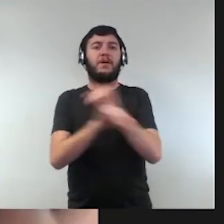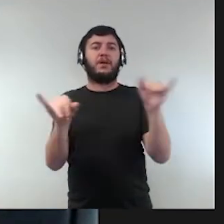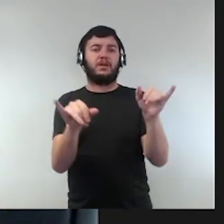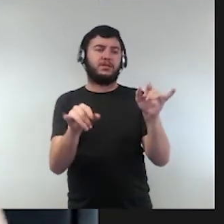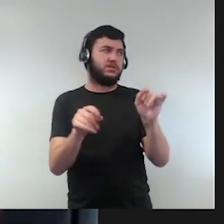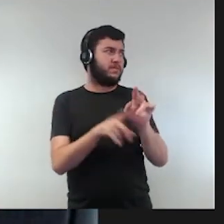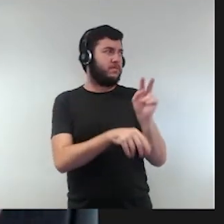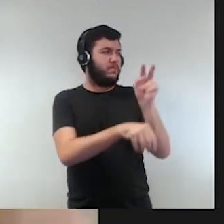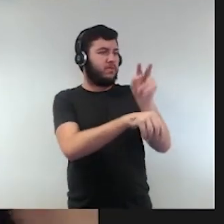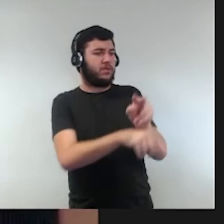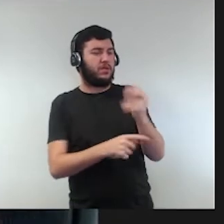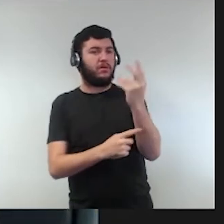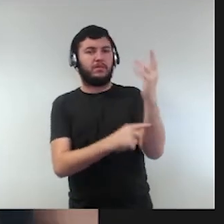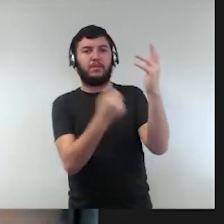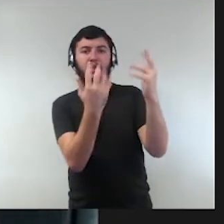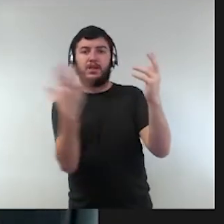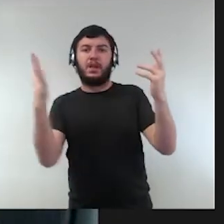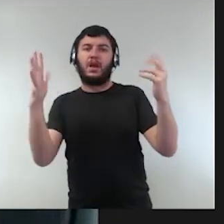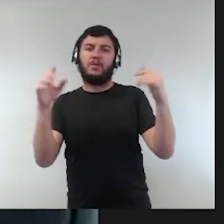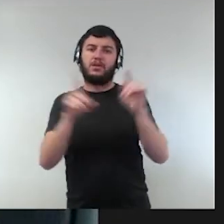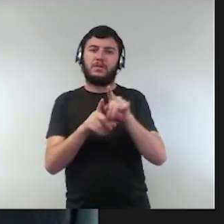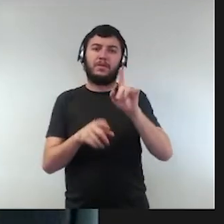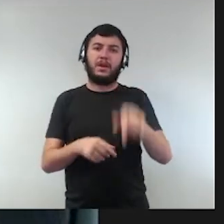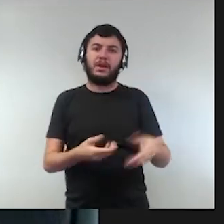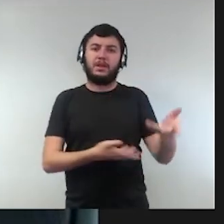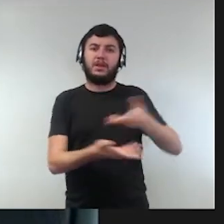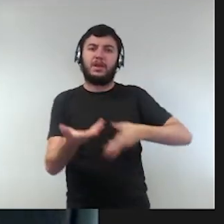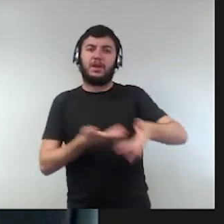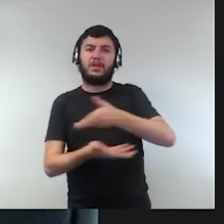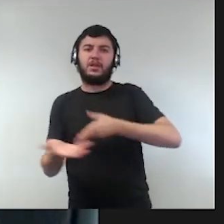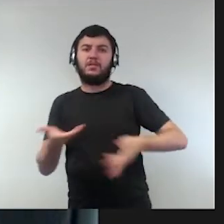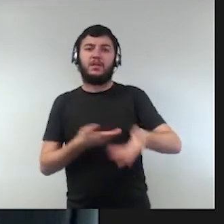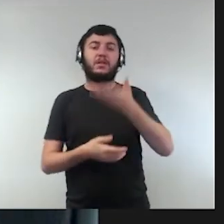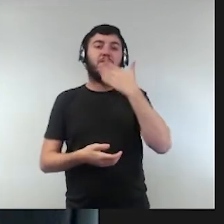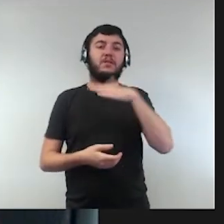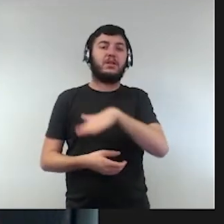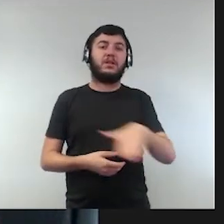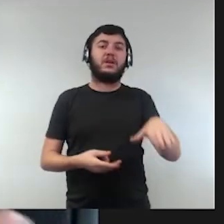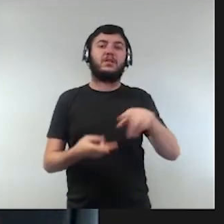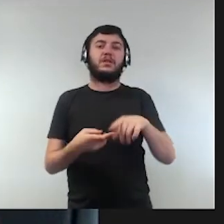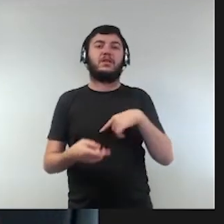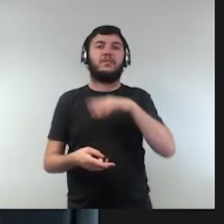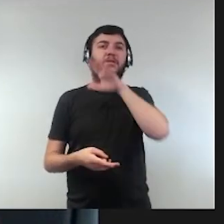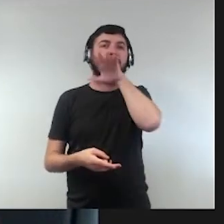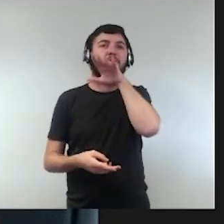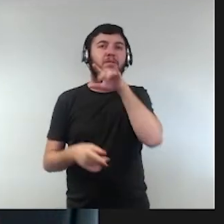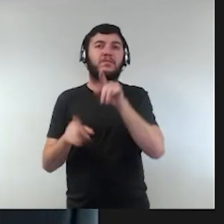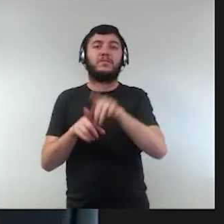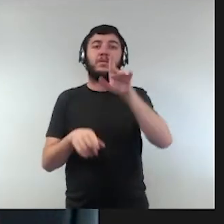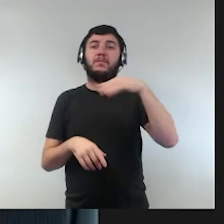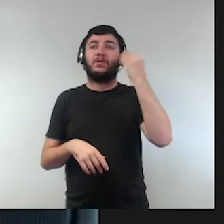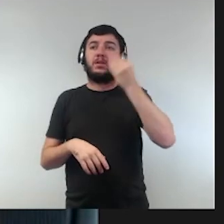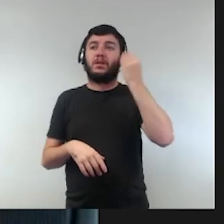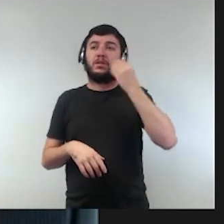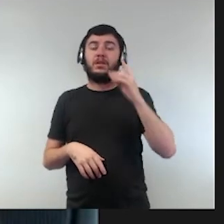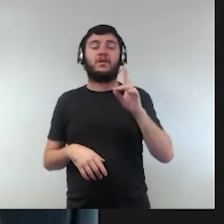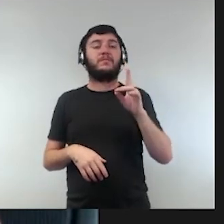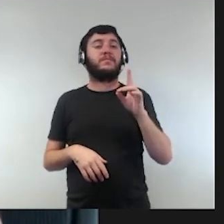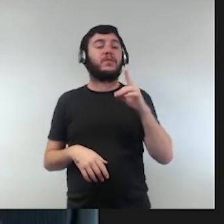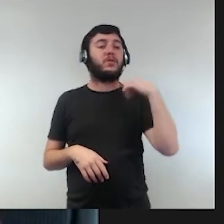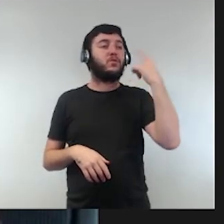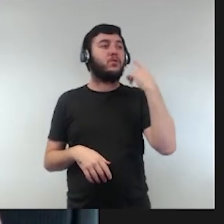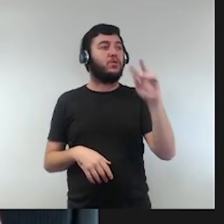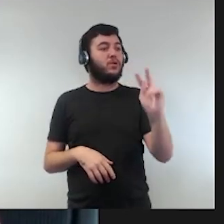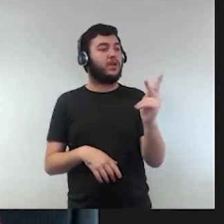a interação das crianças com os animais, é numa experiência que o doutor Henrique, inclusive, pode falar, porque